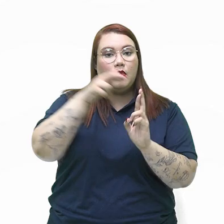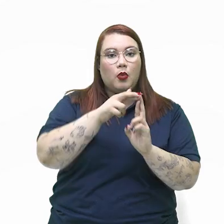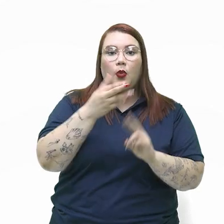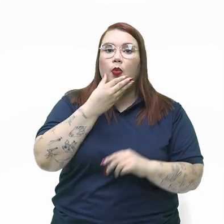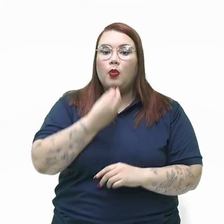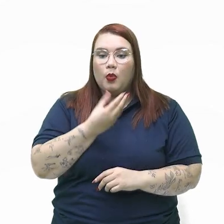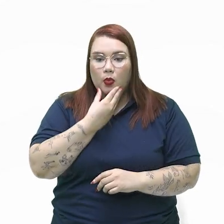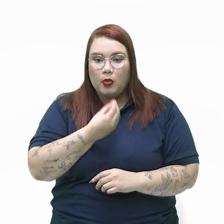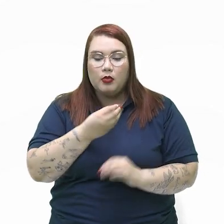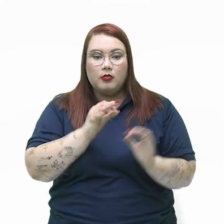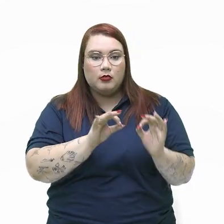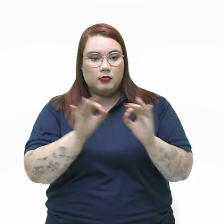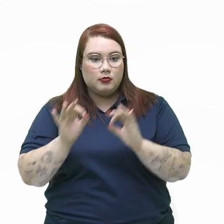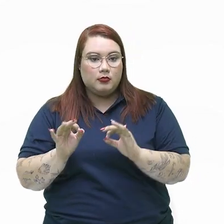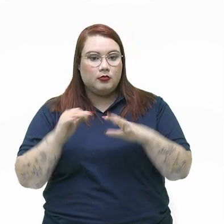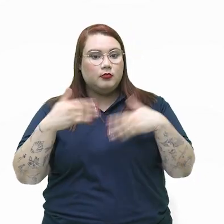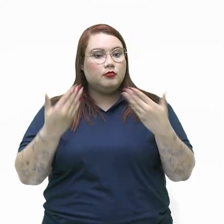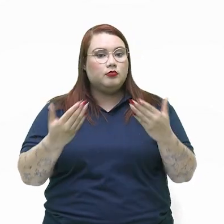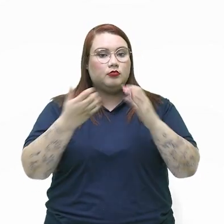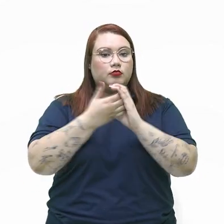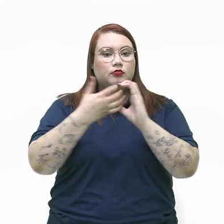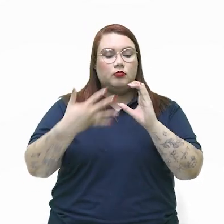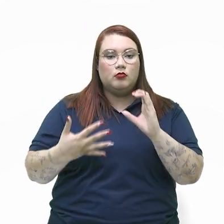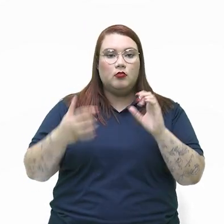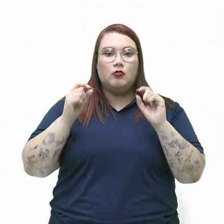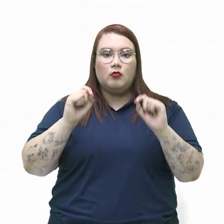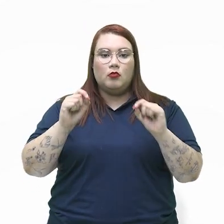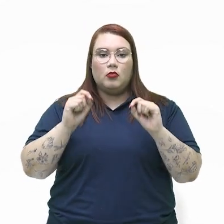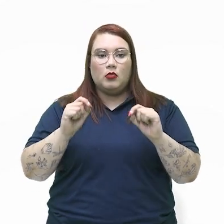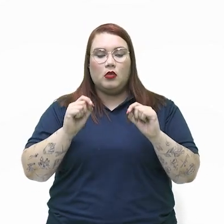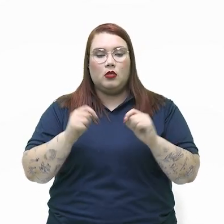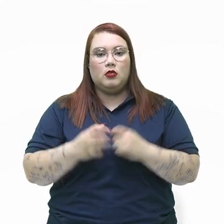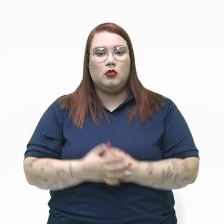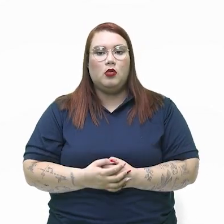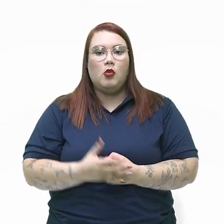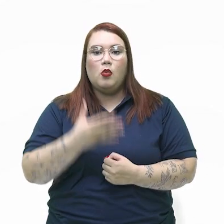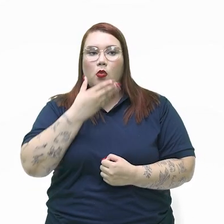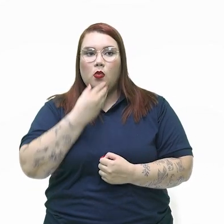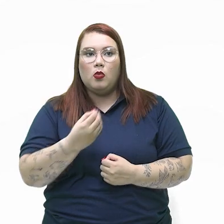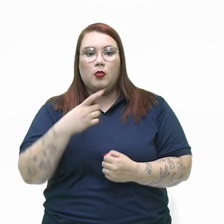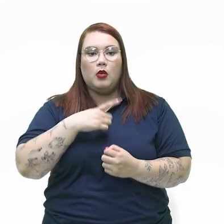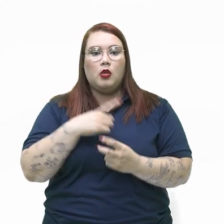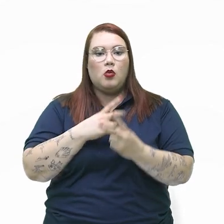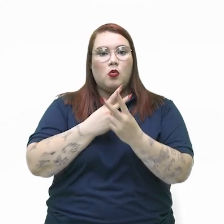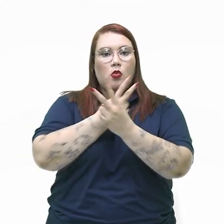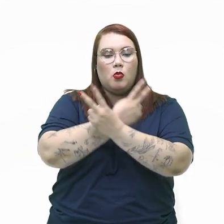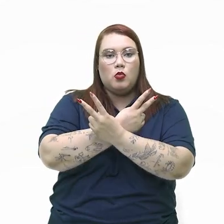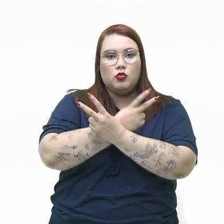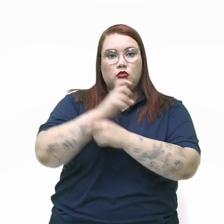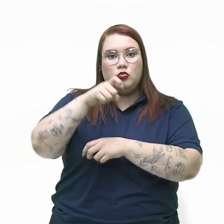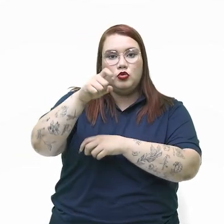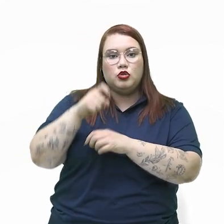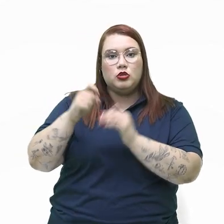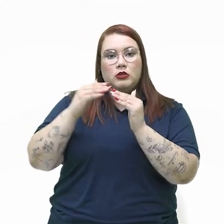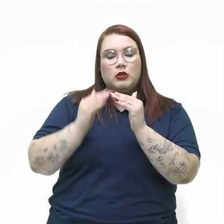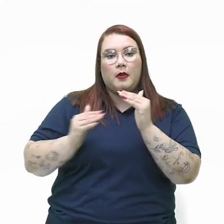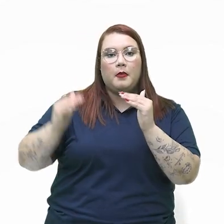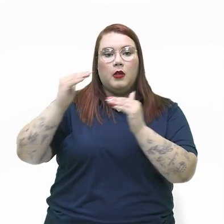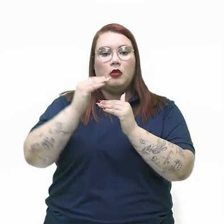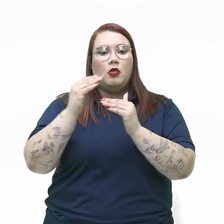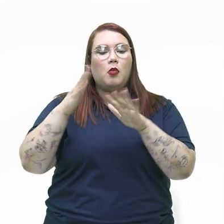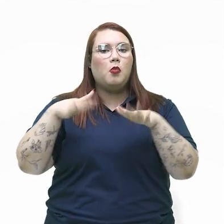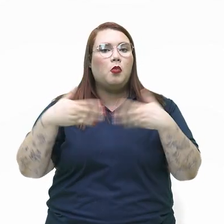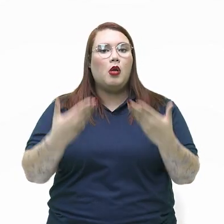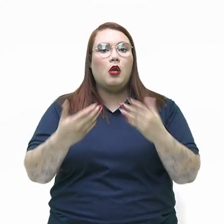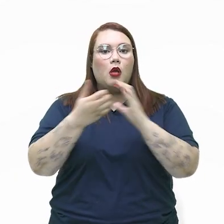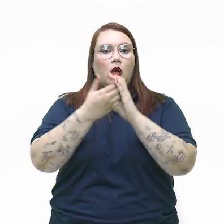sexo masculino. Nesse caso, é um homem com um cromossomo X a mais. O que isso acarreta